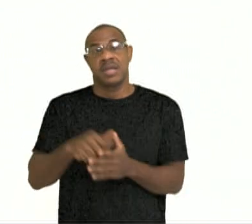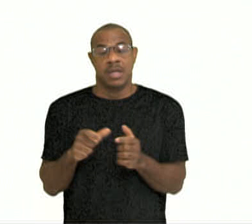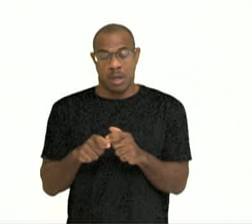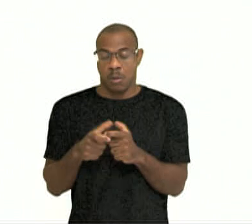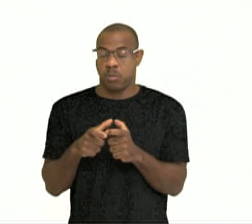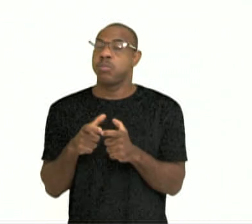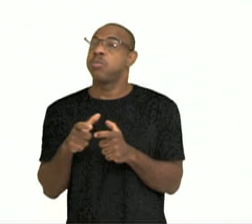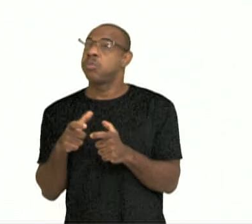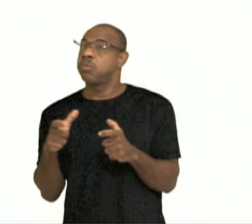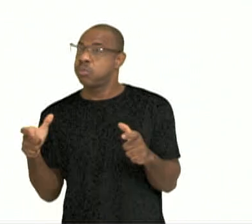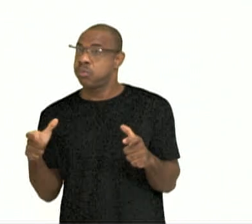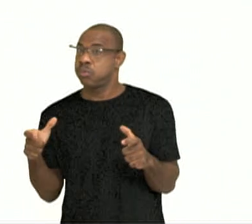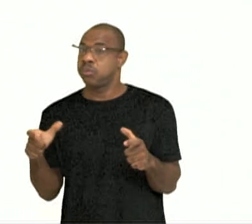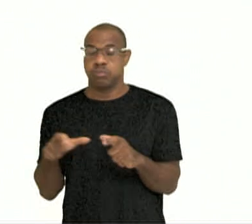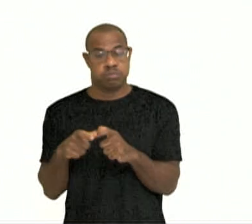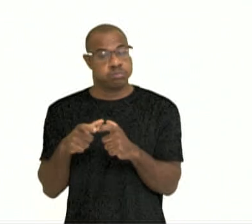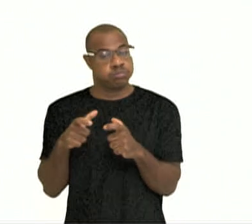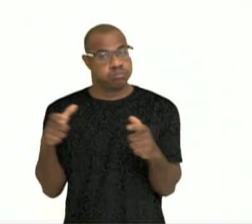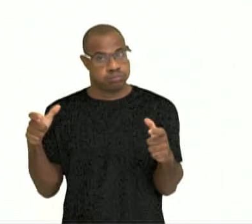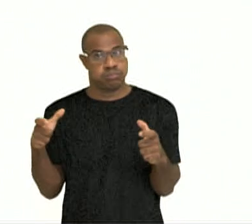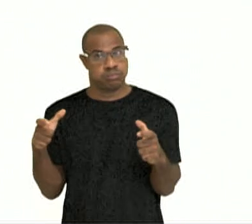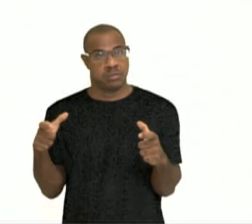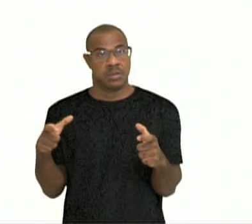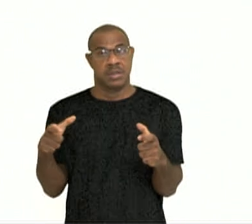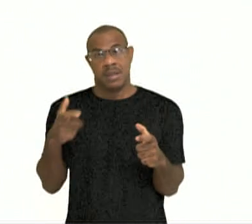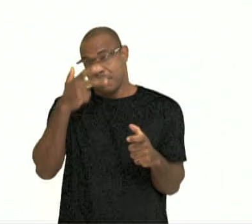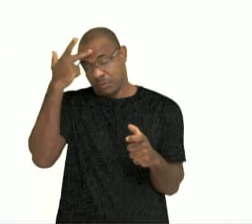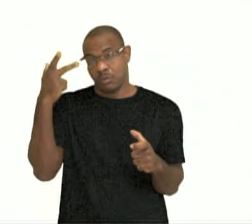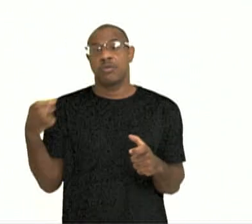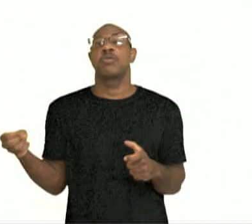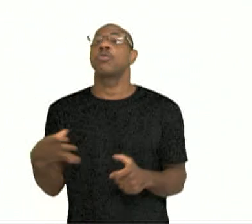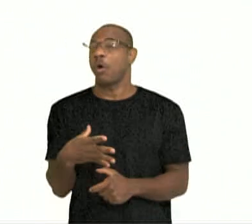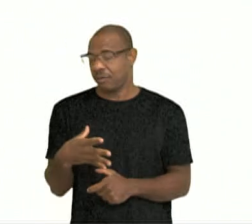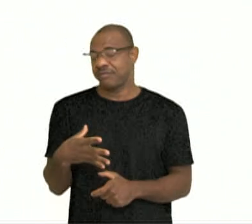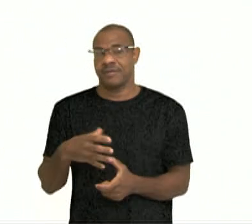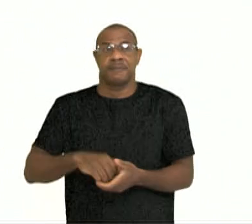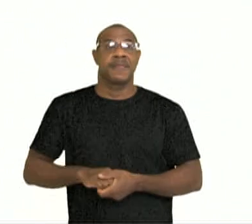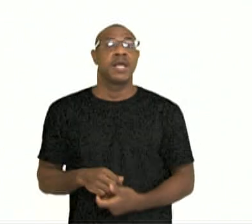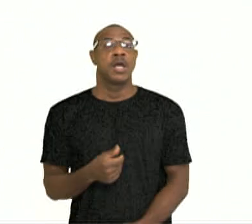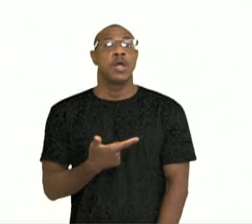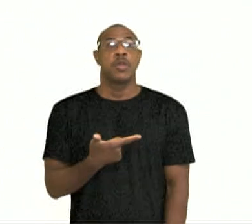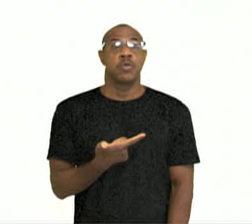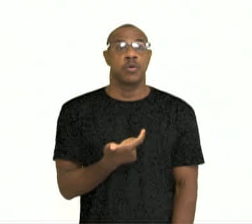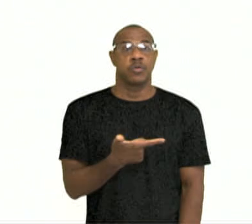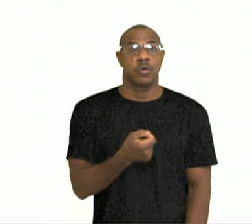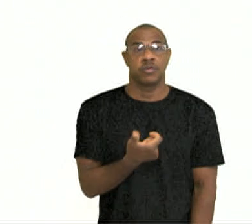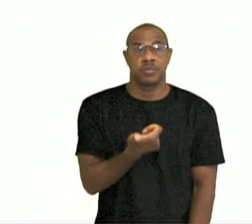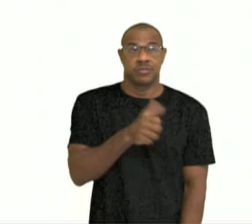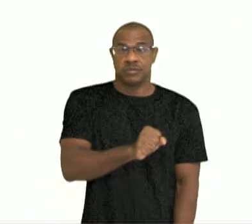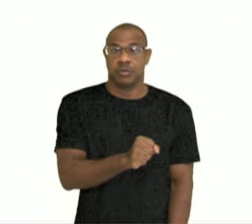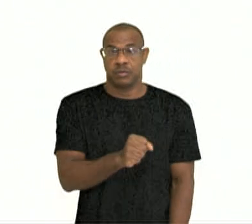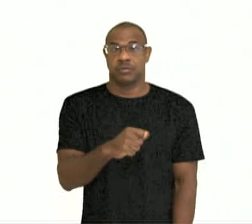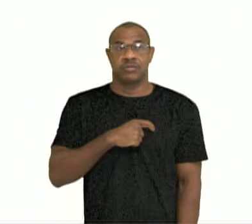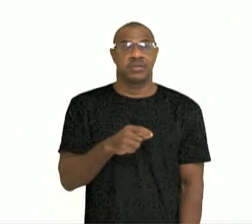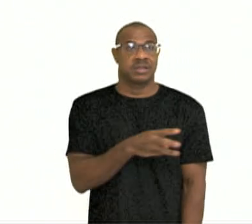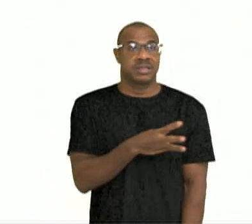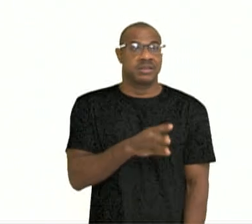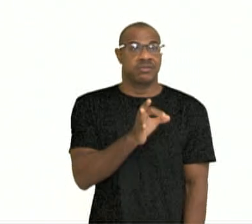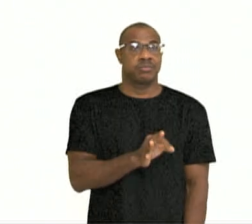de novatos. Em 2018, eram 33%. No ano anterior,